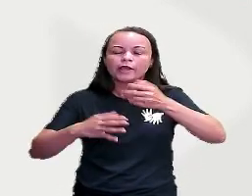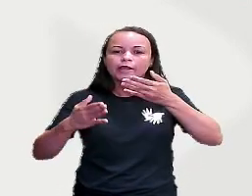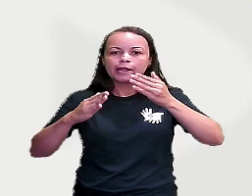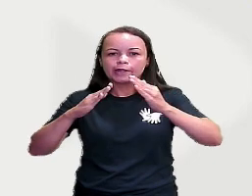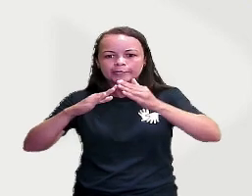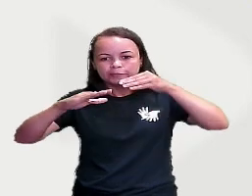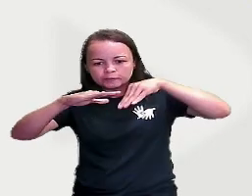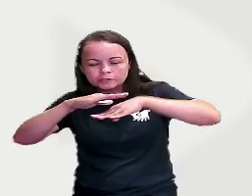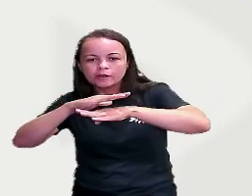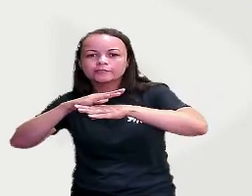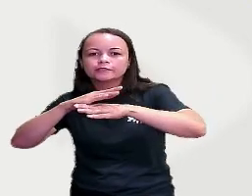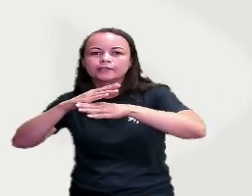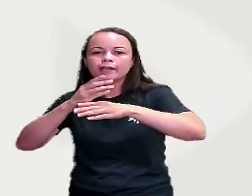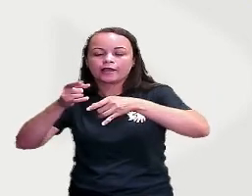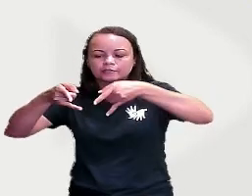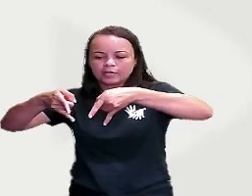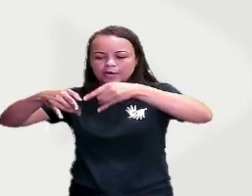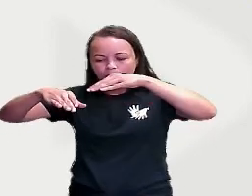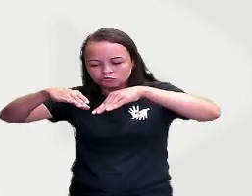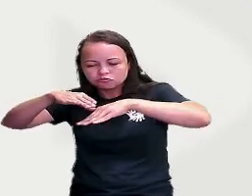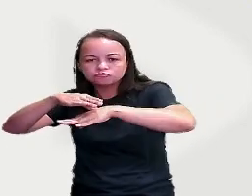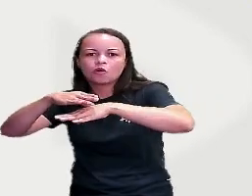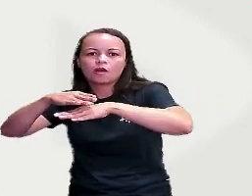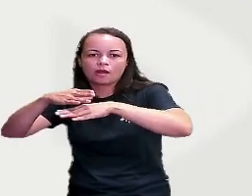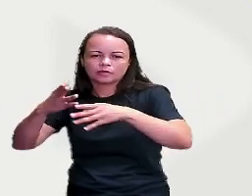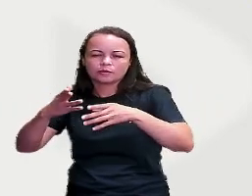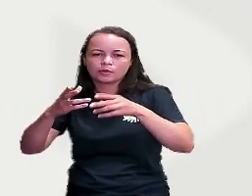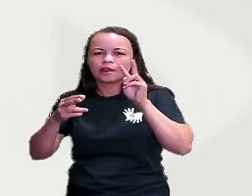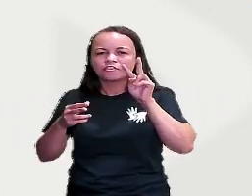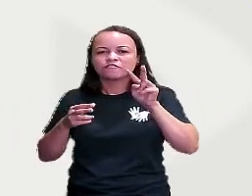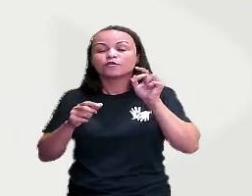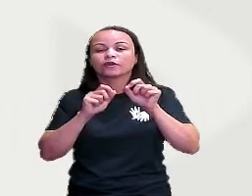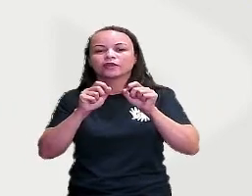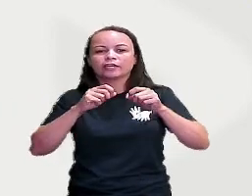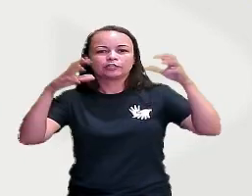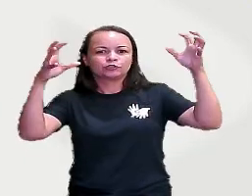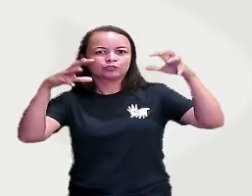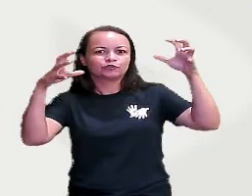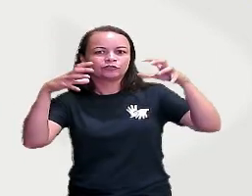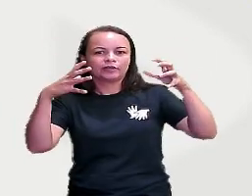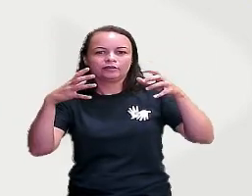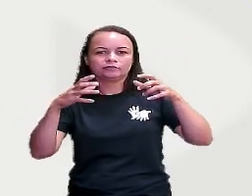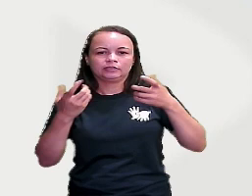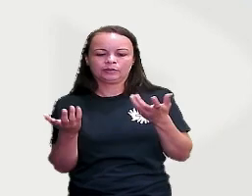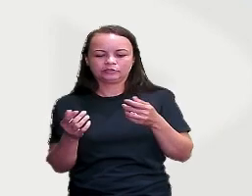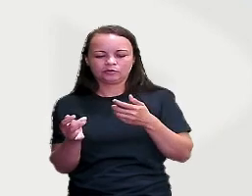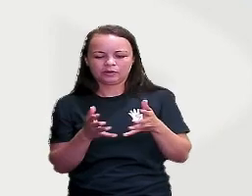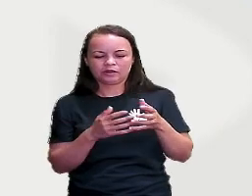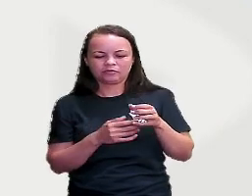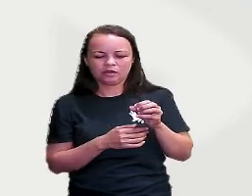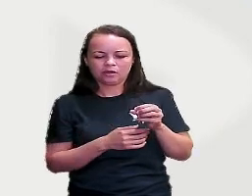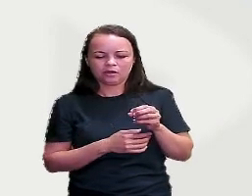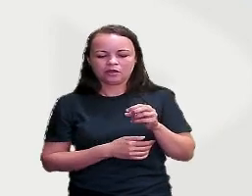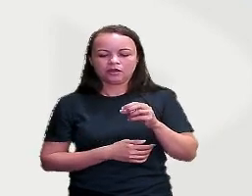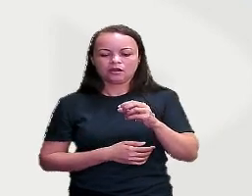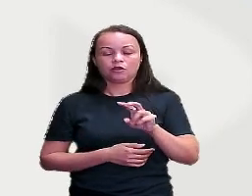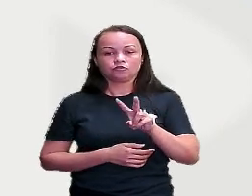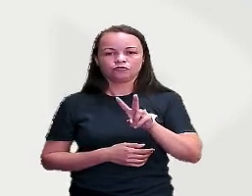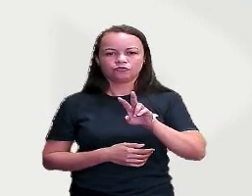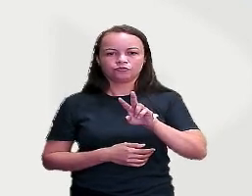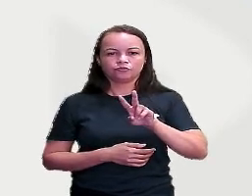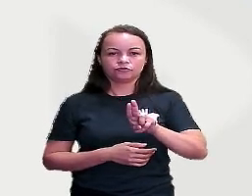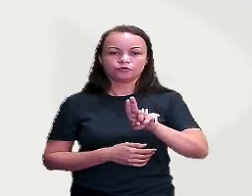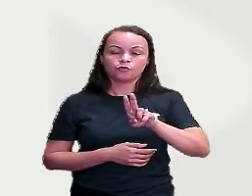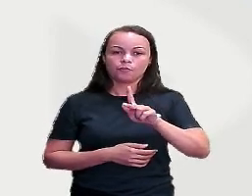casa, porque ele viu que estava ali querendo chover, né? E aí, mais uma palavrinha, ó, Vup. E depois a mãe dele,